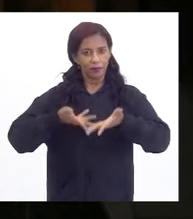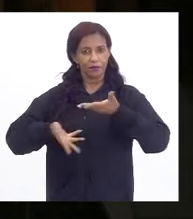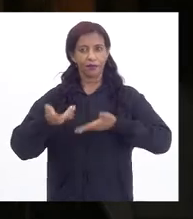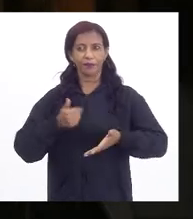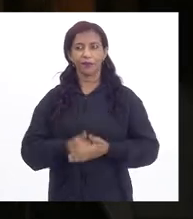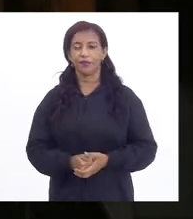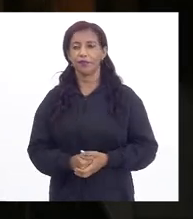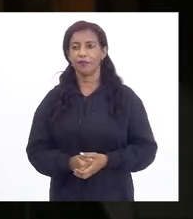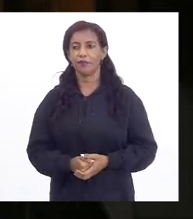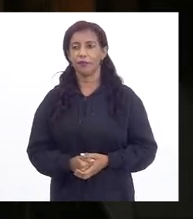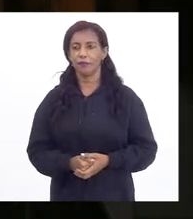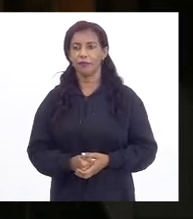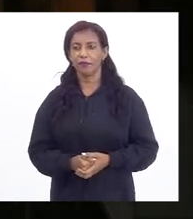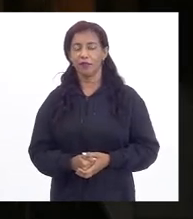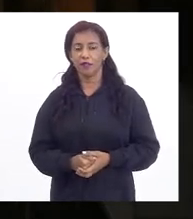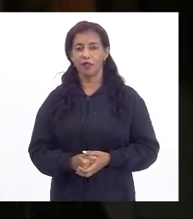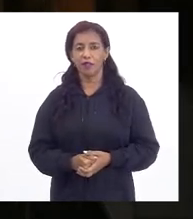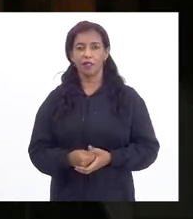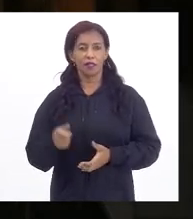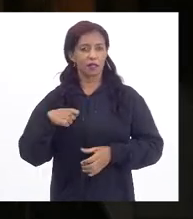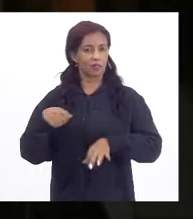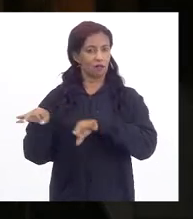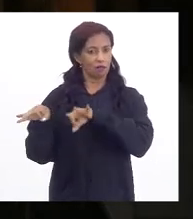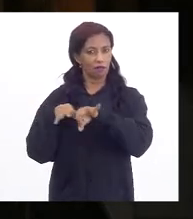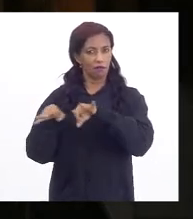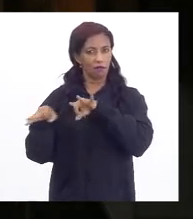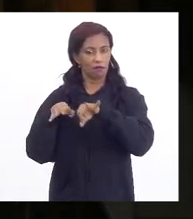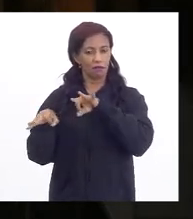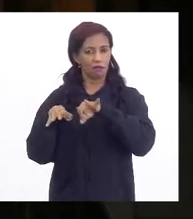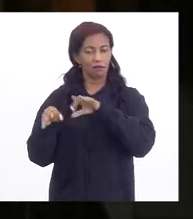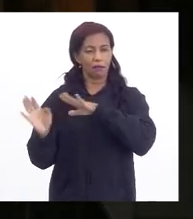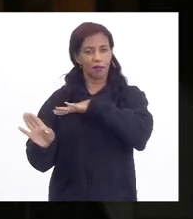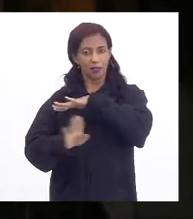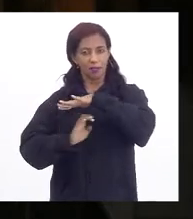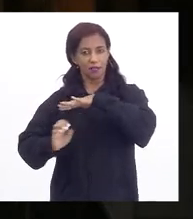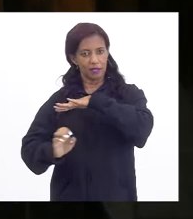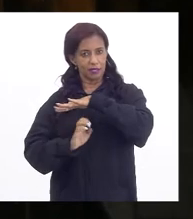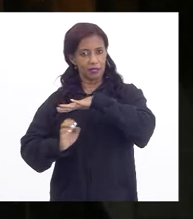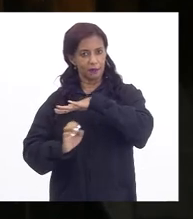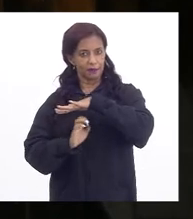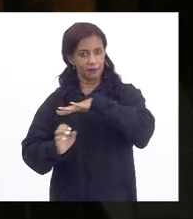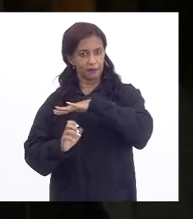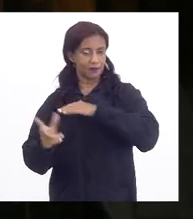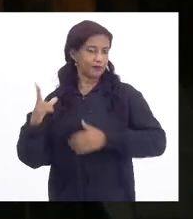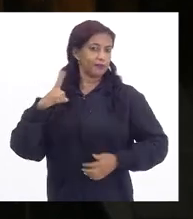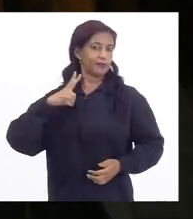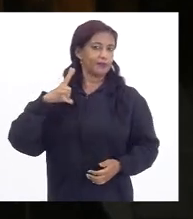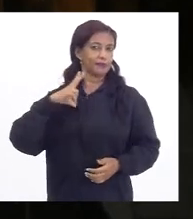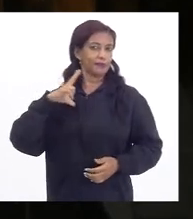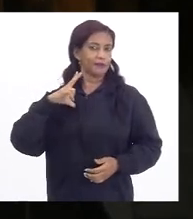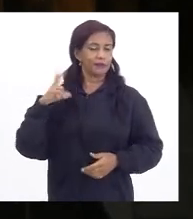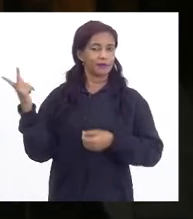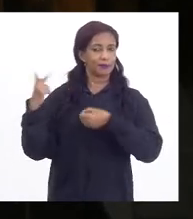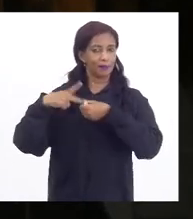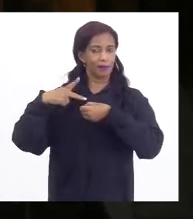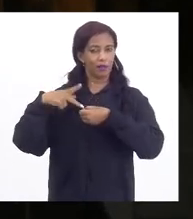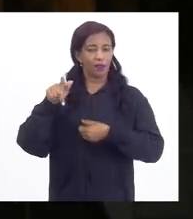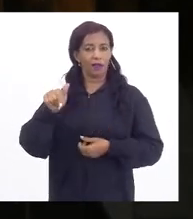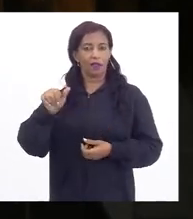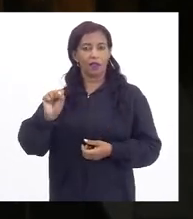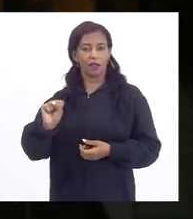especiais, que são produzidos pelas empresas concessionárias de petróleo e